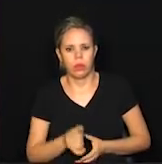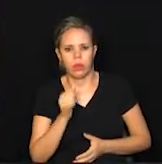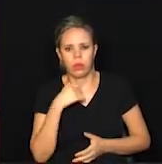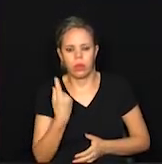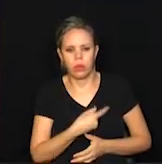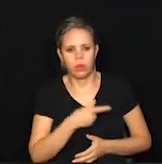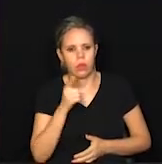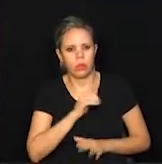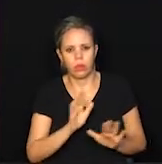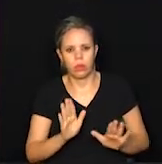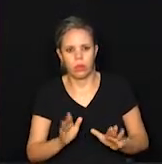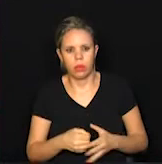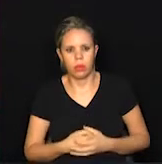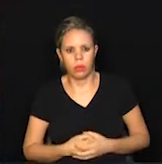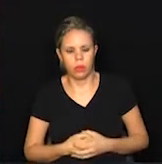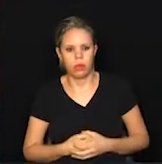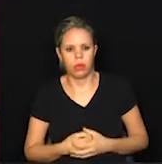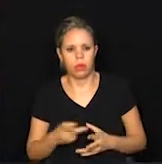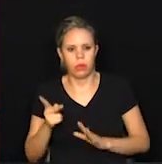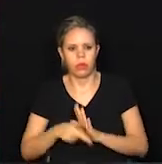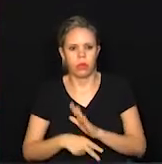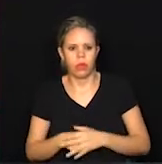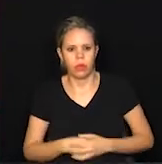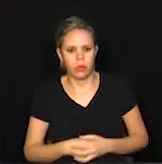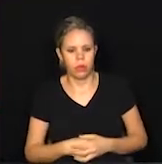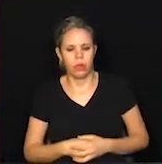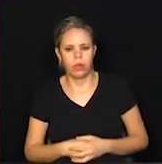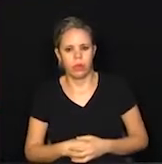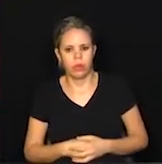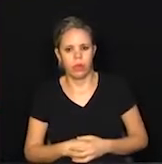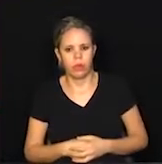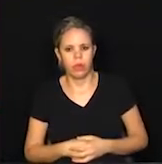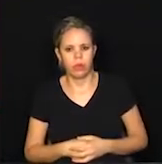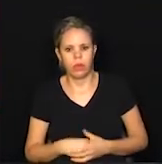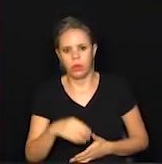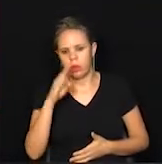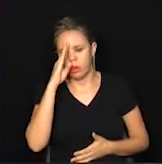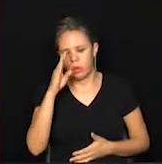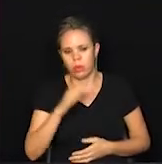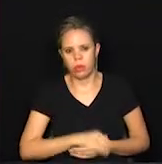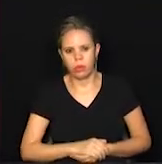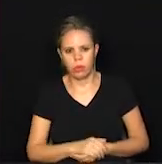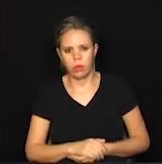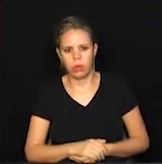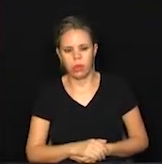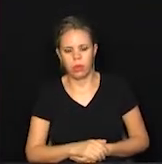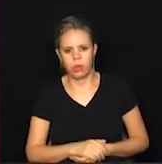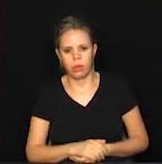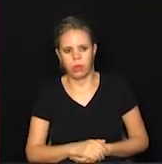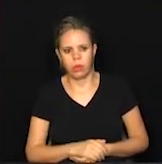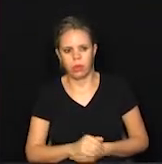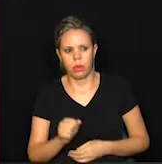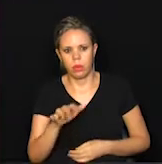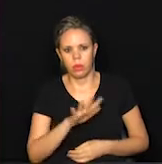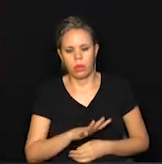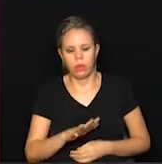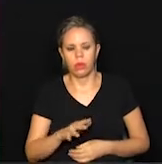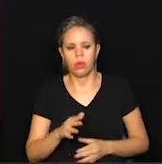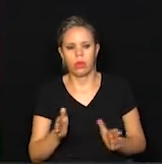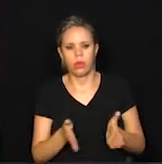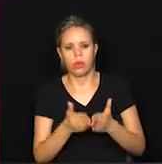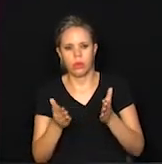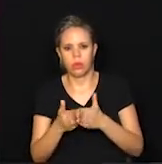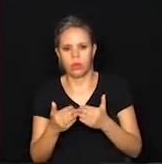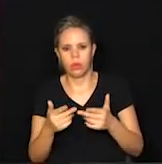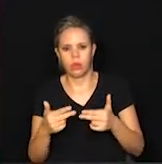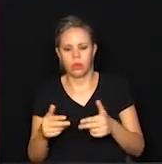não consegue ver projetos assim executados, principalmente nas áreas mais periféricas, nas áreas